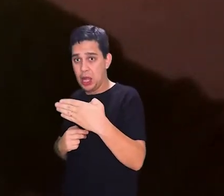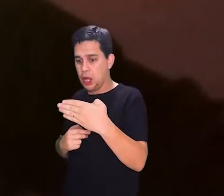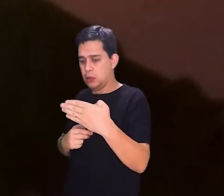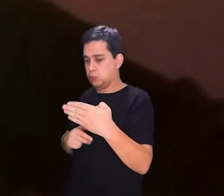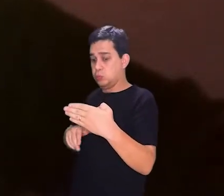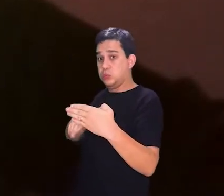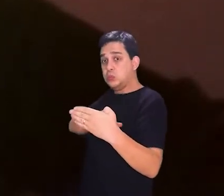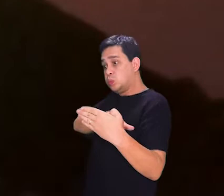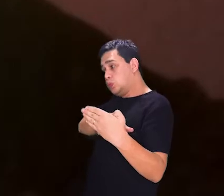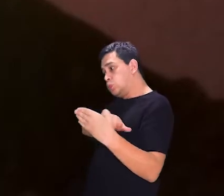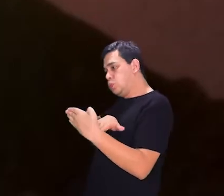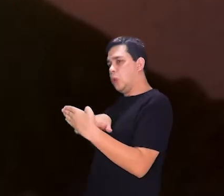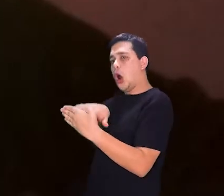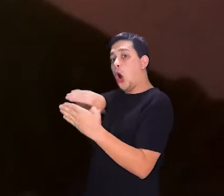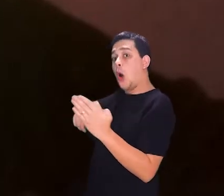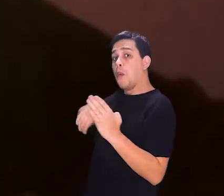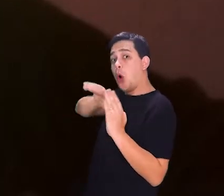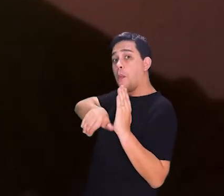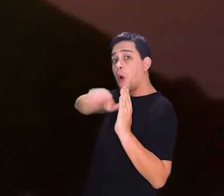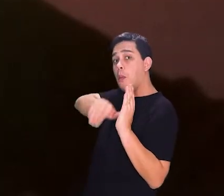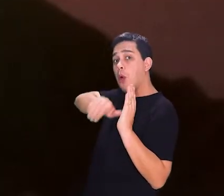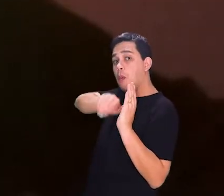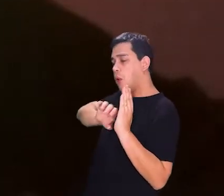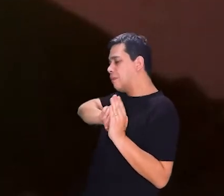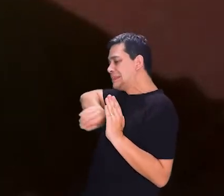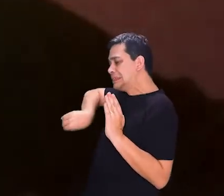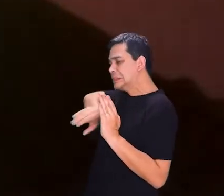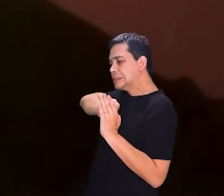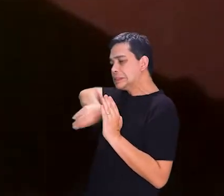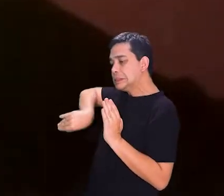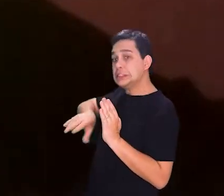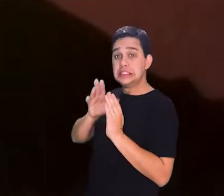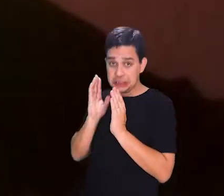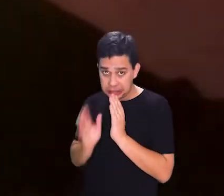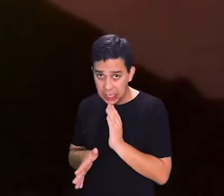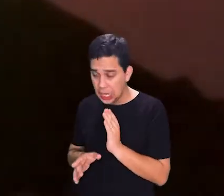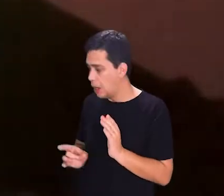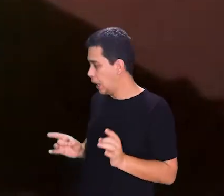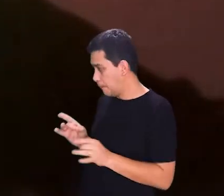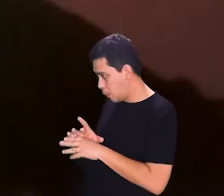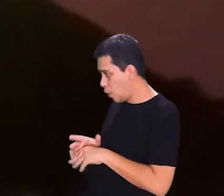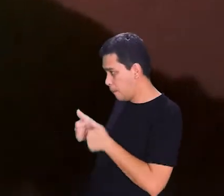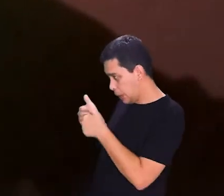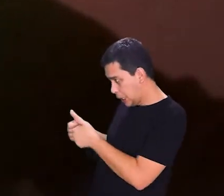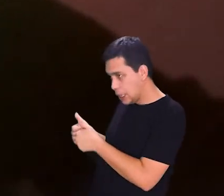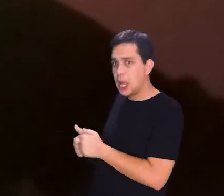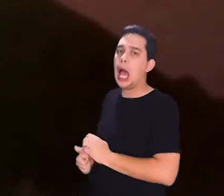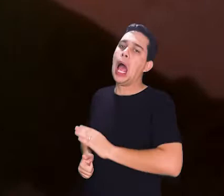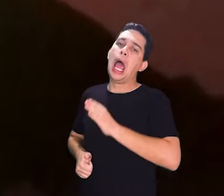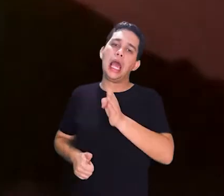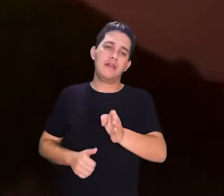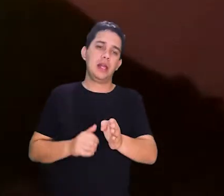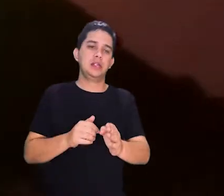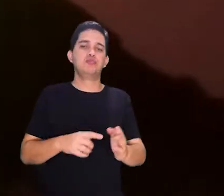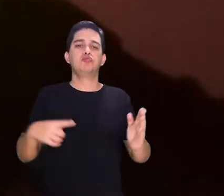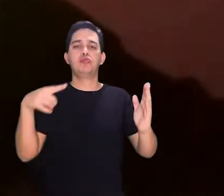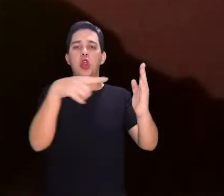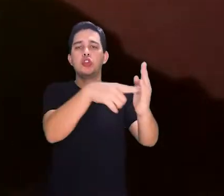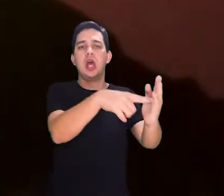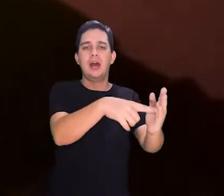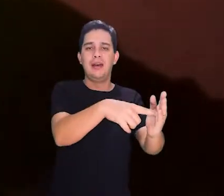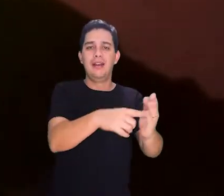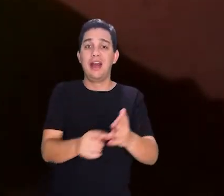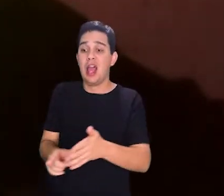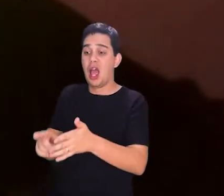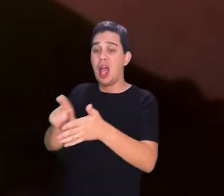segura. A carga já chegou no destino final dela, já chegou no receptador final, entendeu? Só